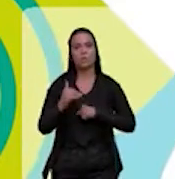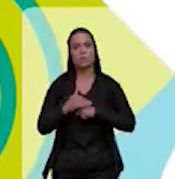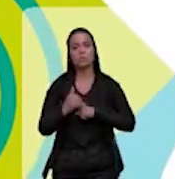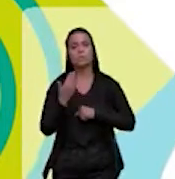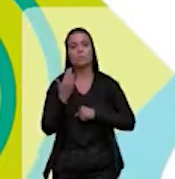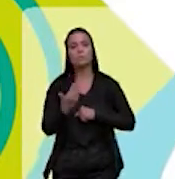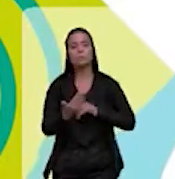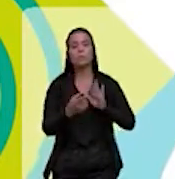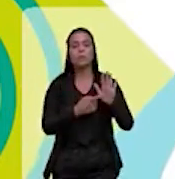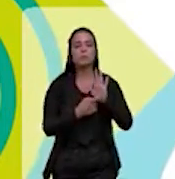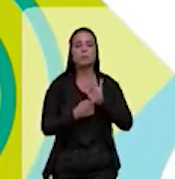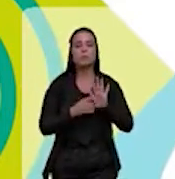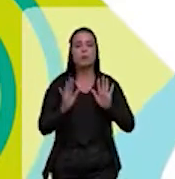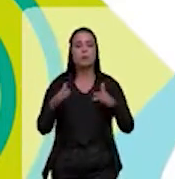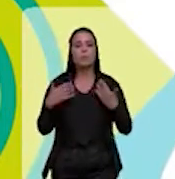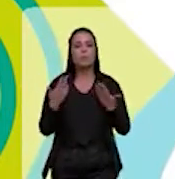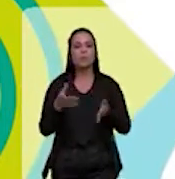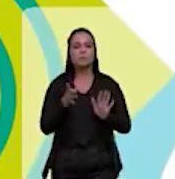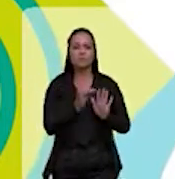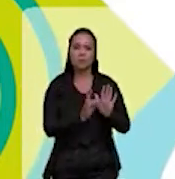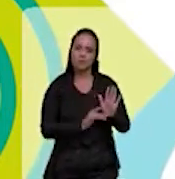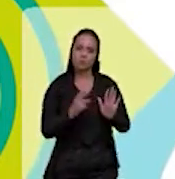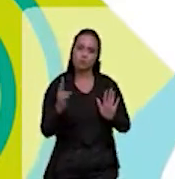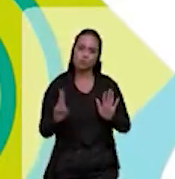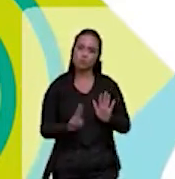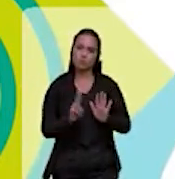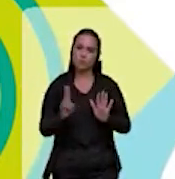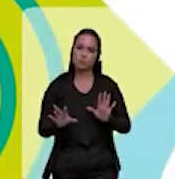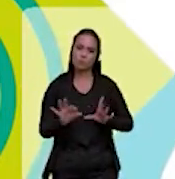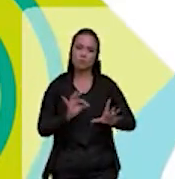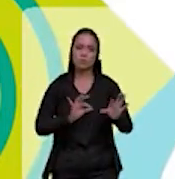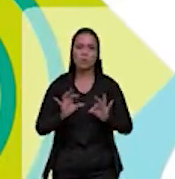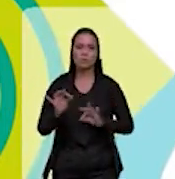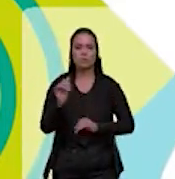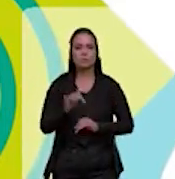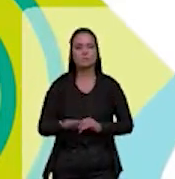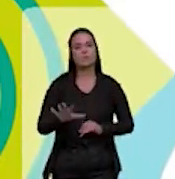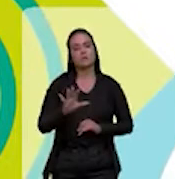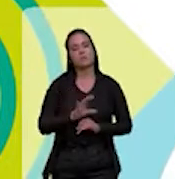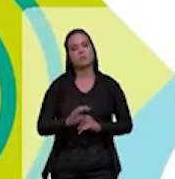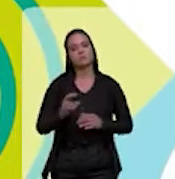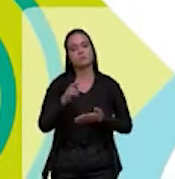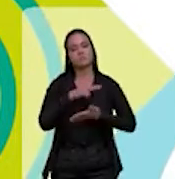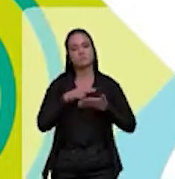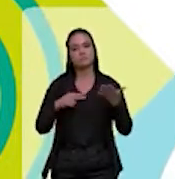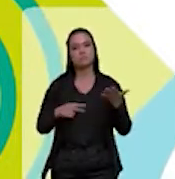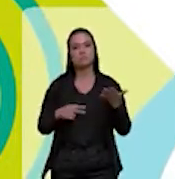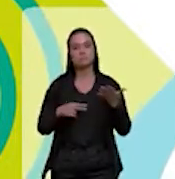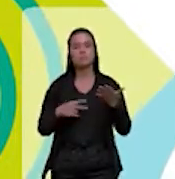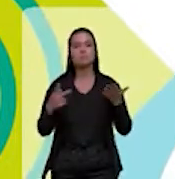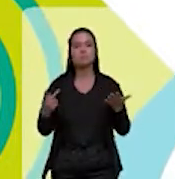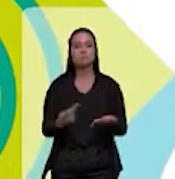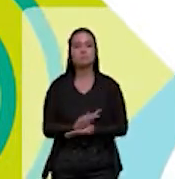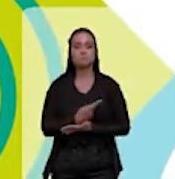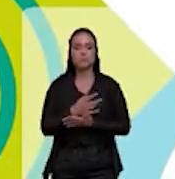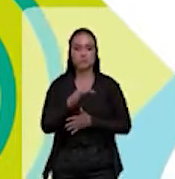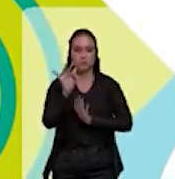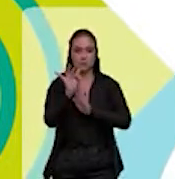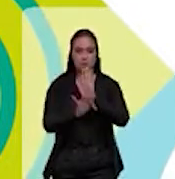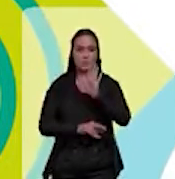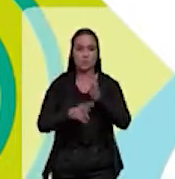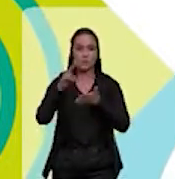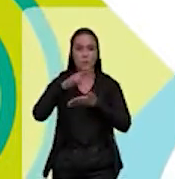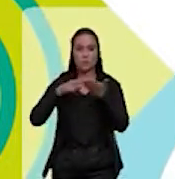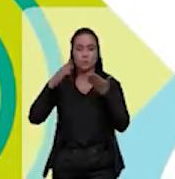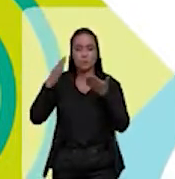a apresentar Quais foram os critérios usados na seleção dessas obras no caso do hall de textos de